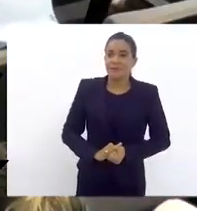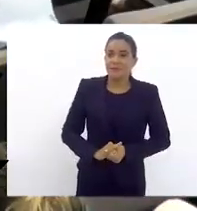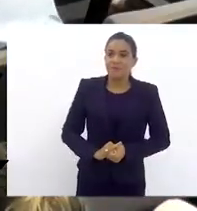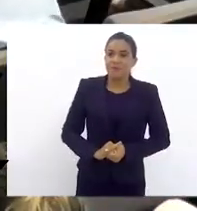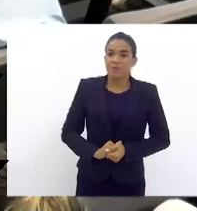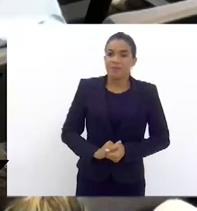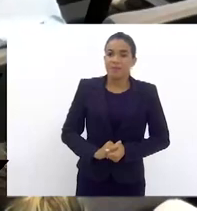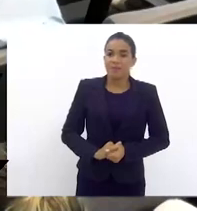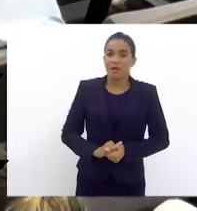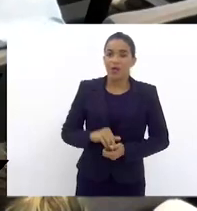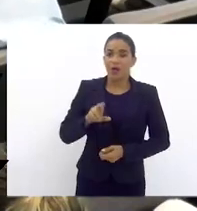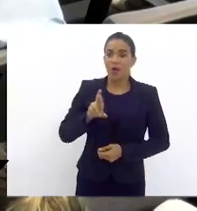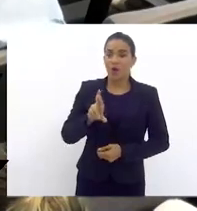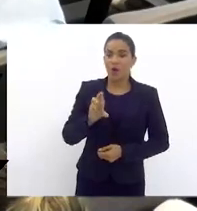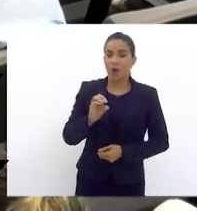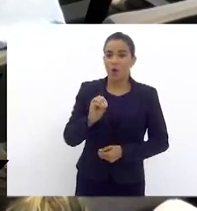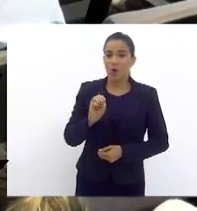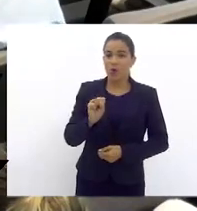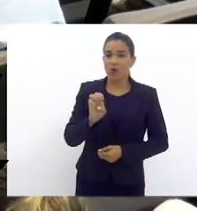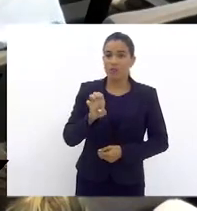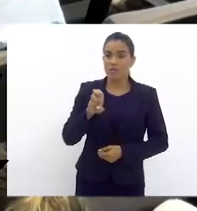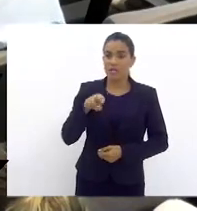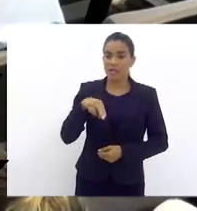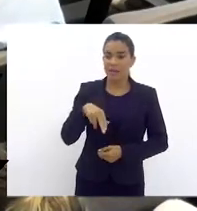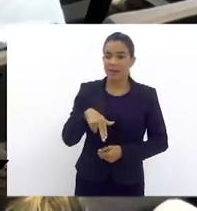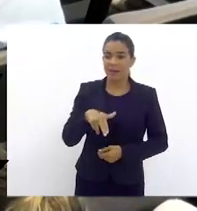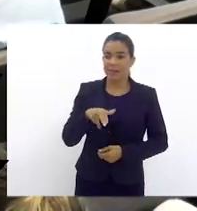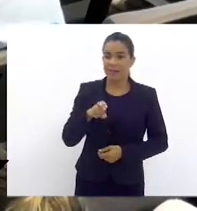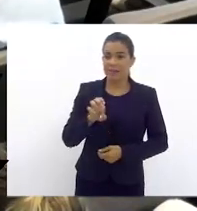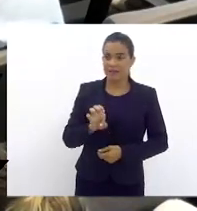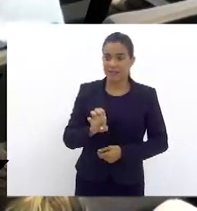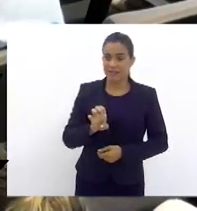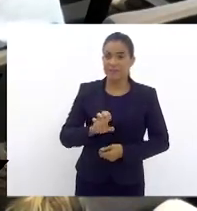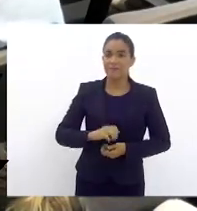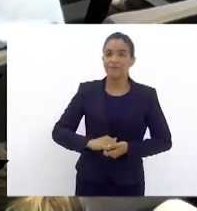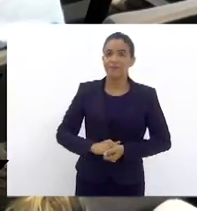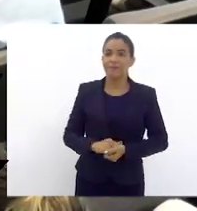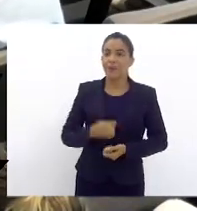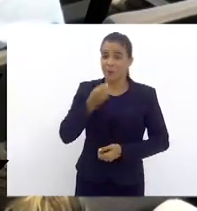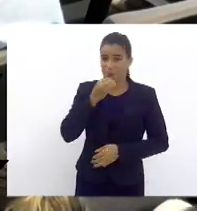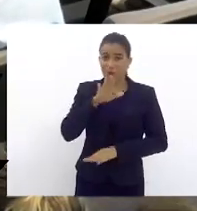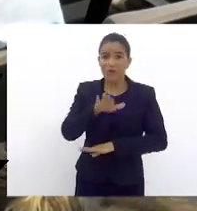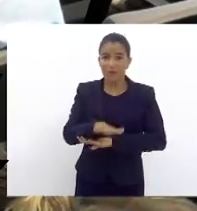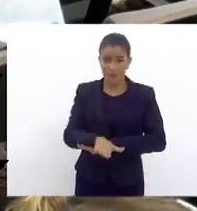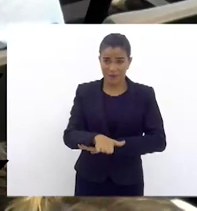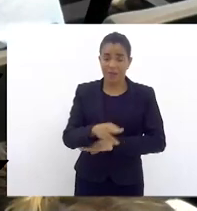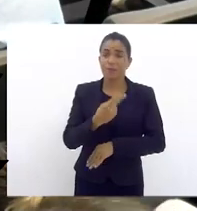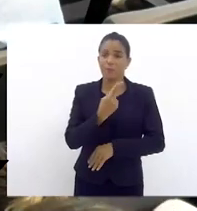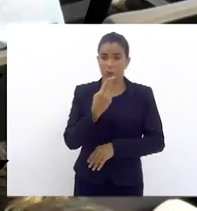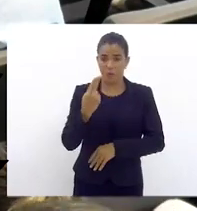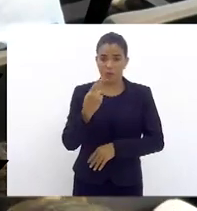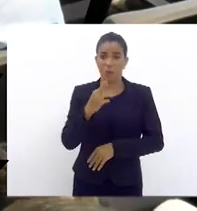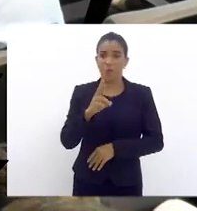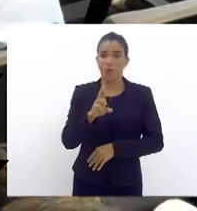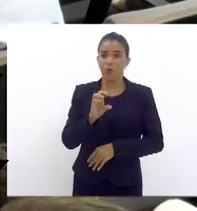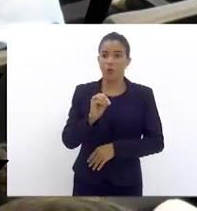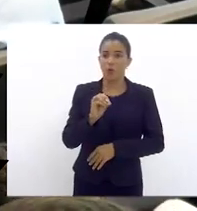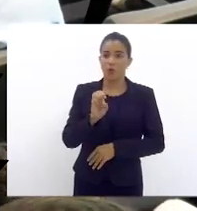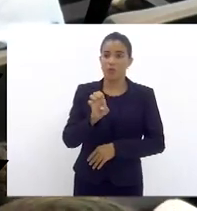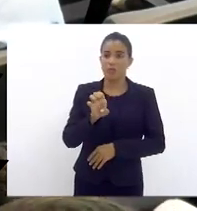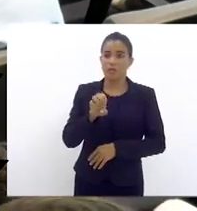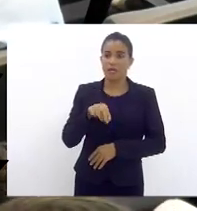chamar Roseane depois a gente vai começar a dar um encerramento final Boa tarde eu sou a Roseane Nobre terra